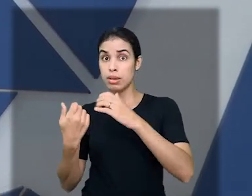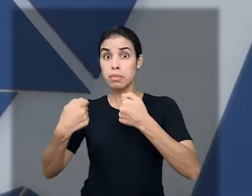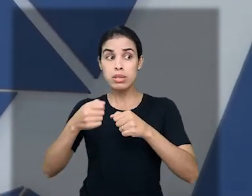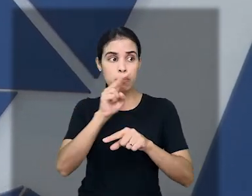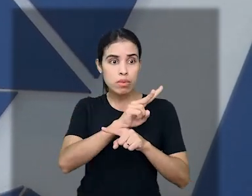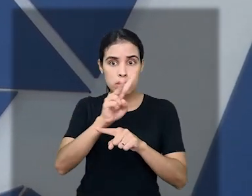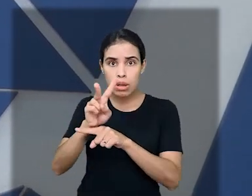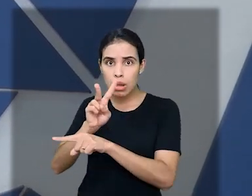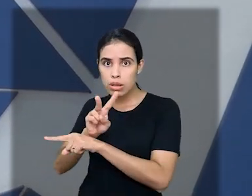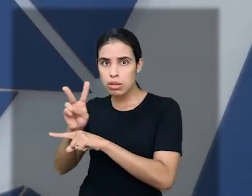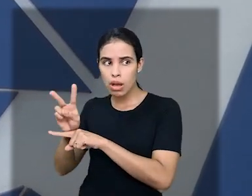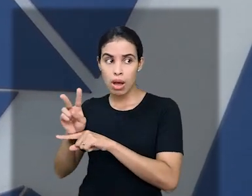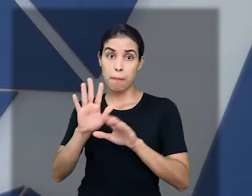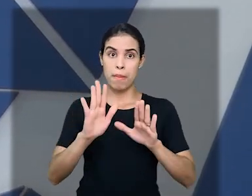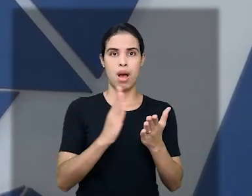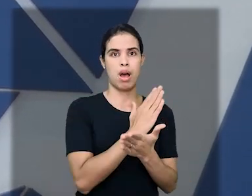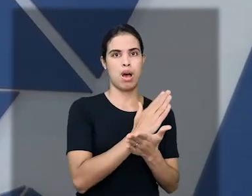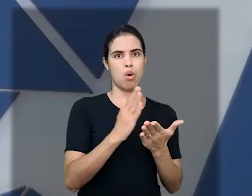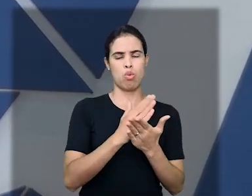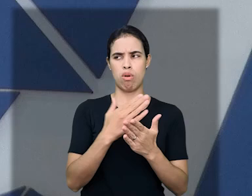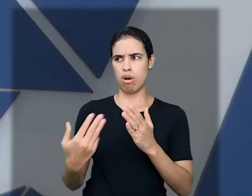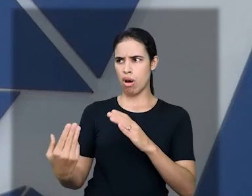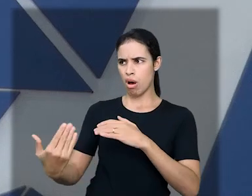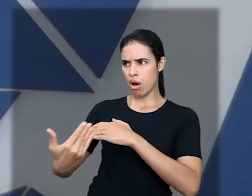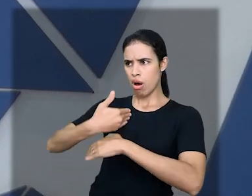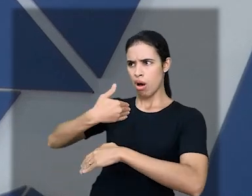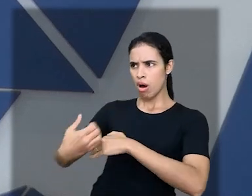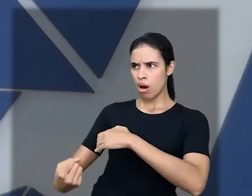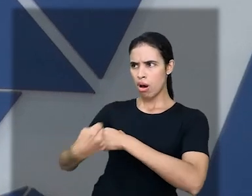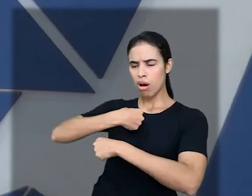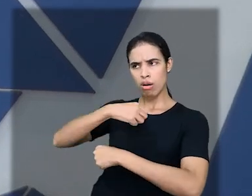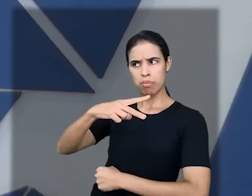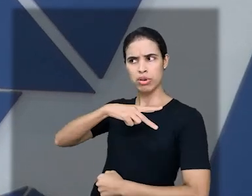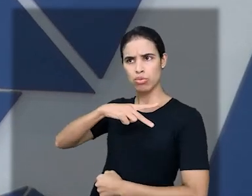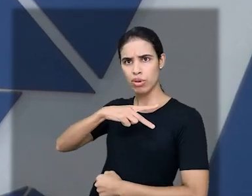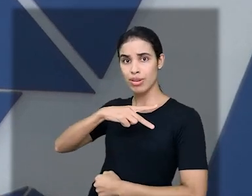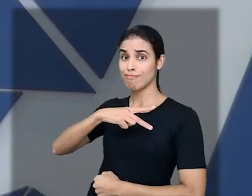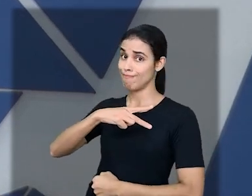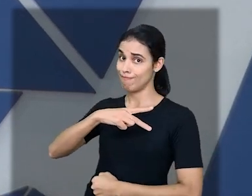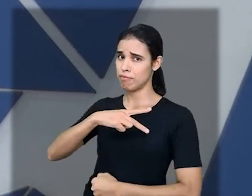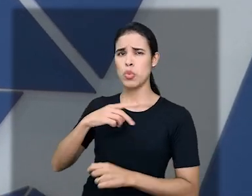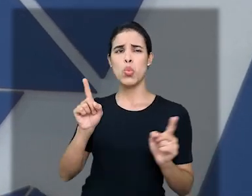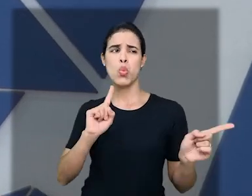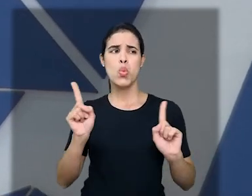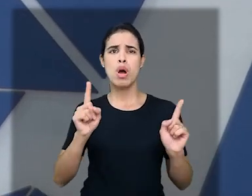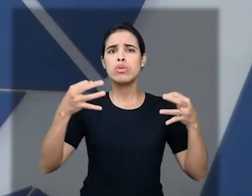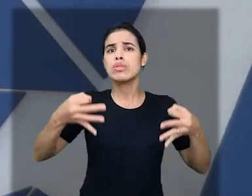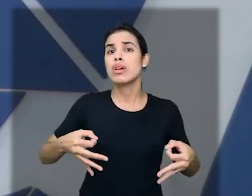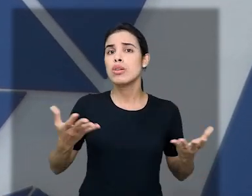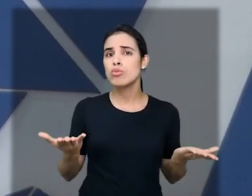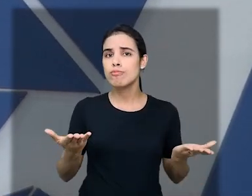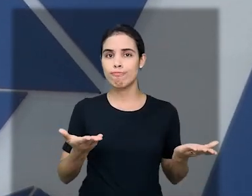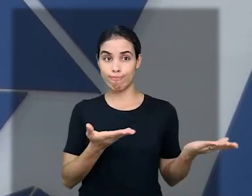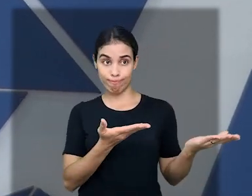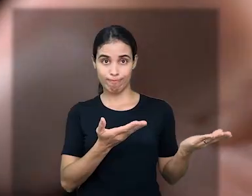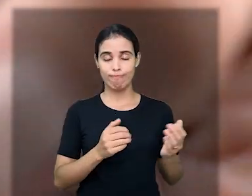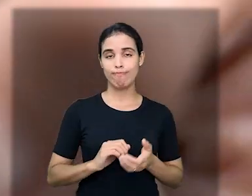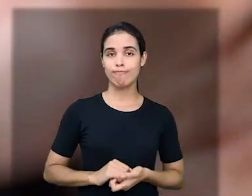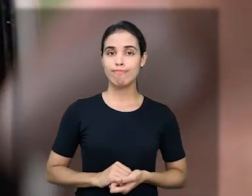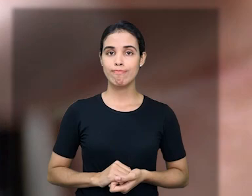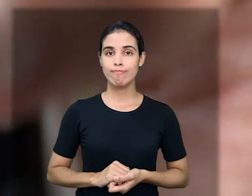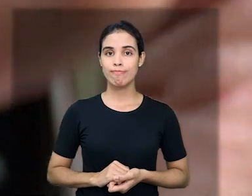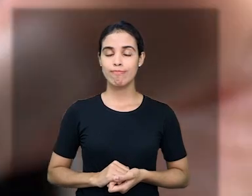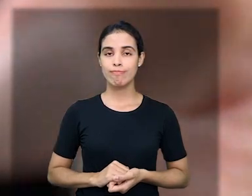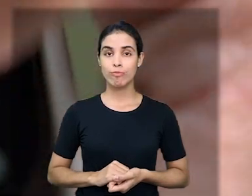pelo negócio. Do outro, pode significar invasão à privacidade do empregado. É hora de tirar a dúvida nessa reportagem.